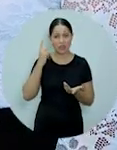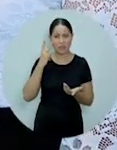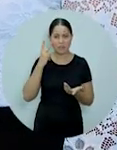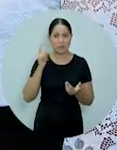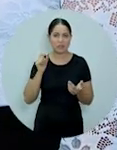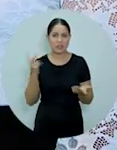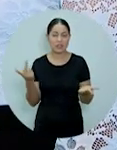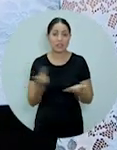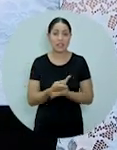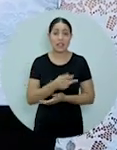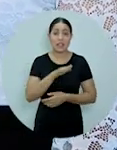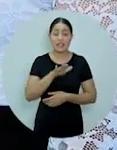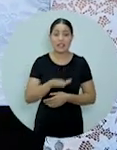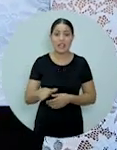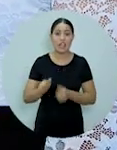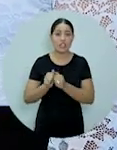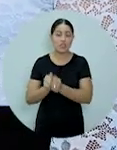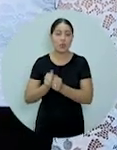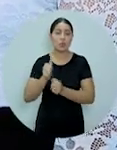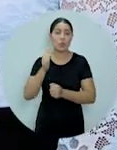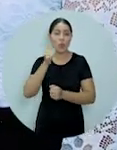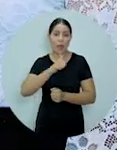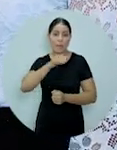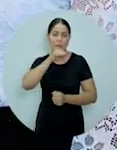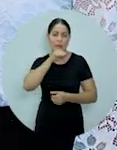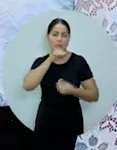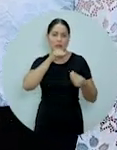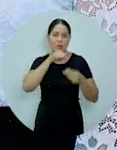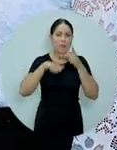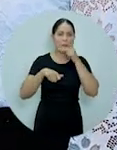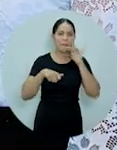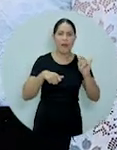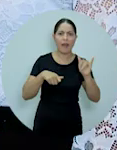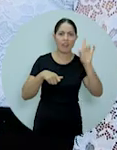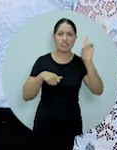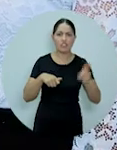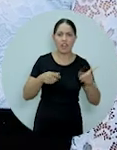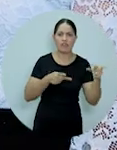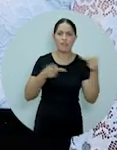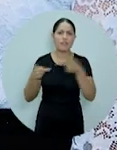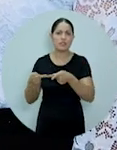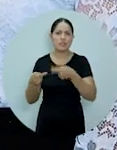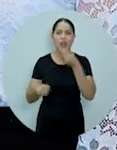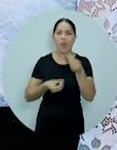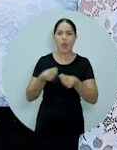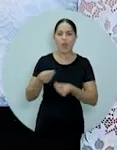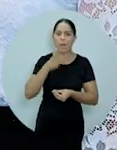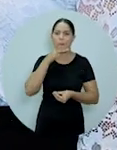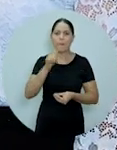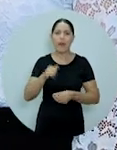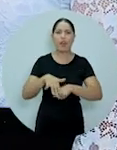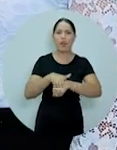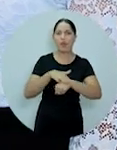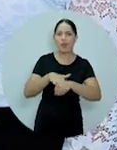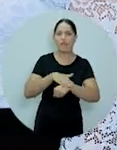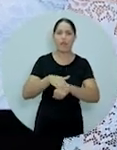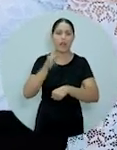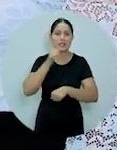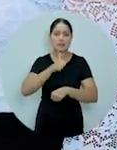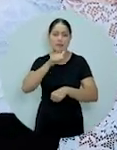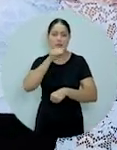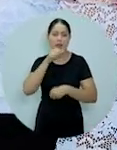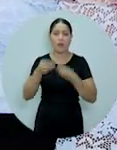o mais comum ainda é a criança ficar com as mães. Mas como que um pai garante o direito de visita? Como que o